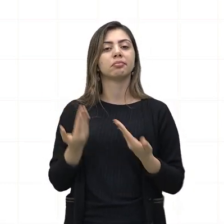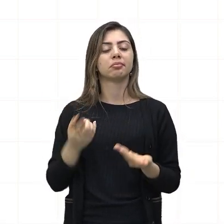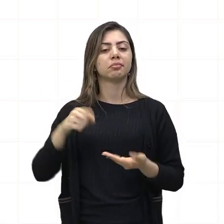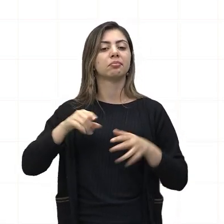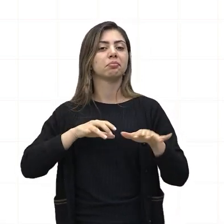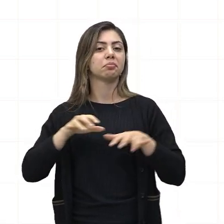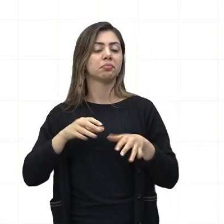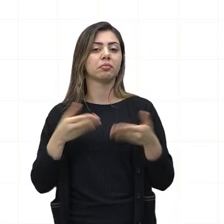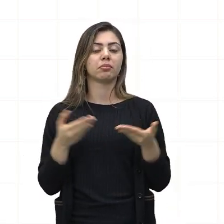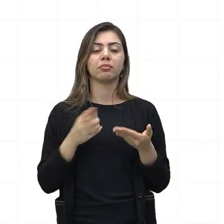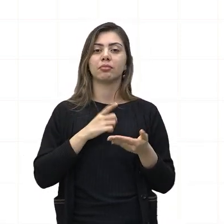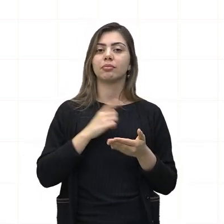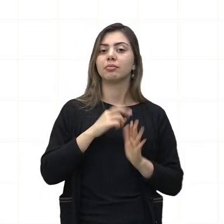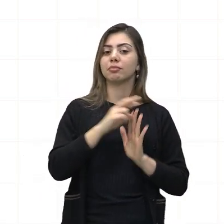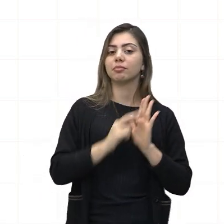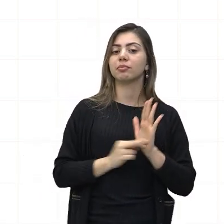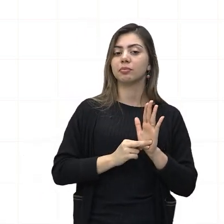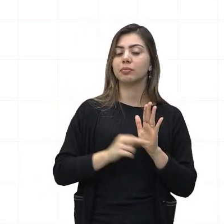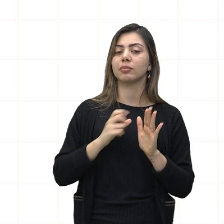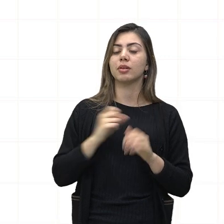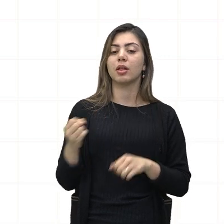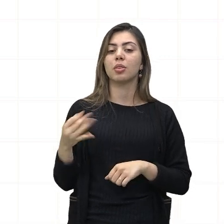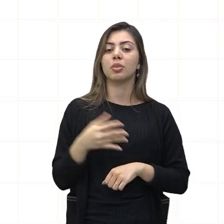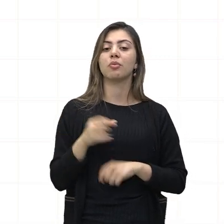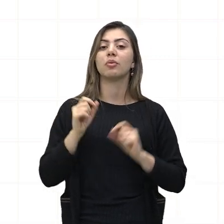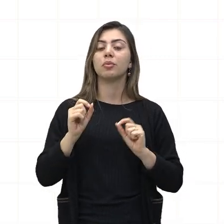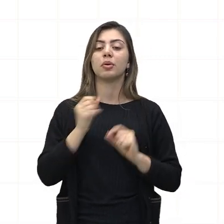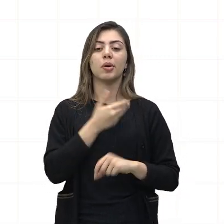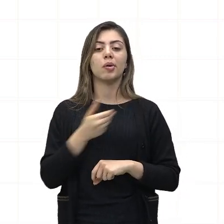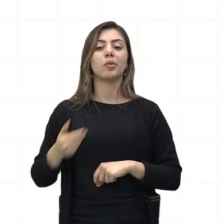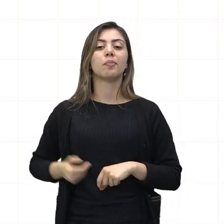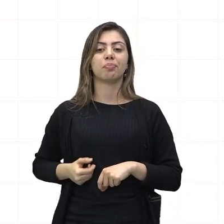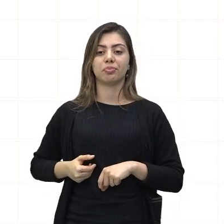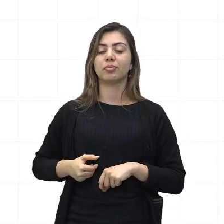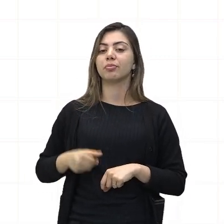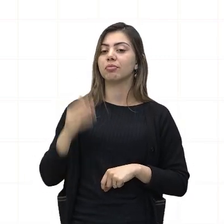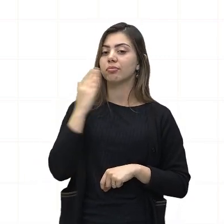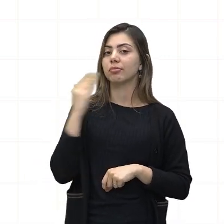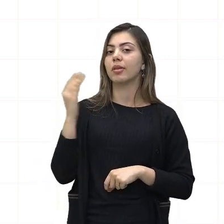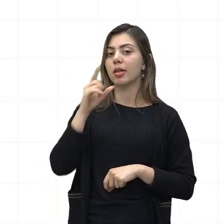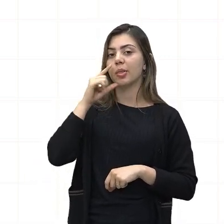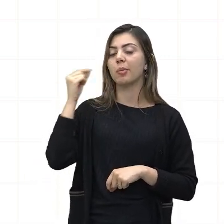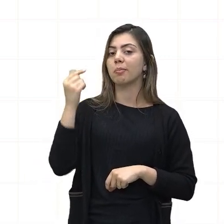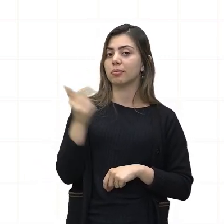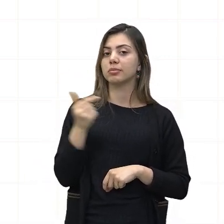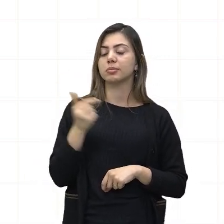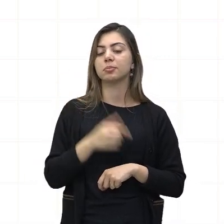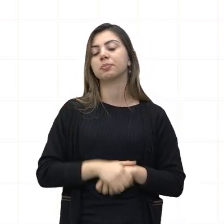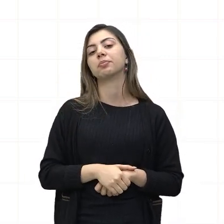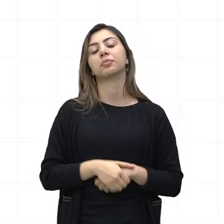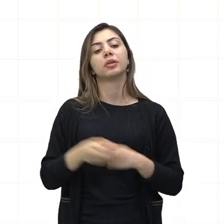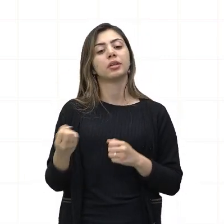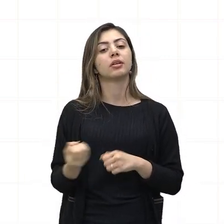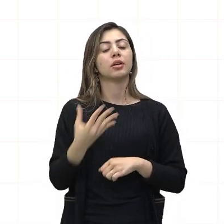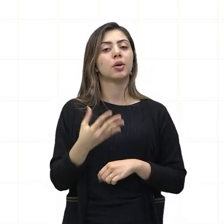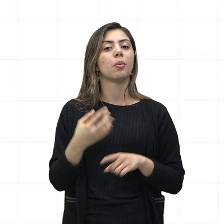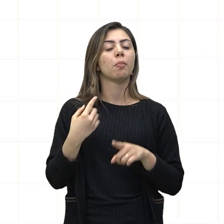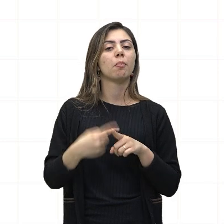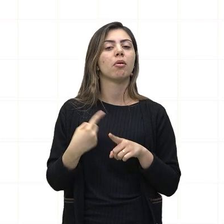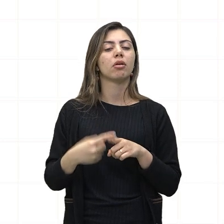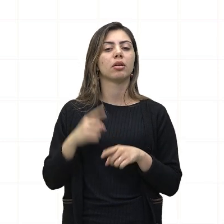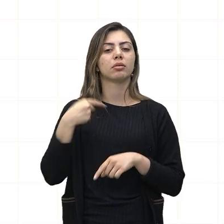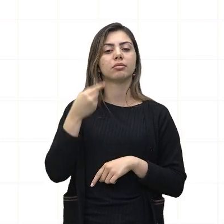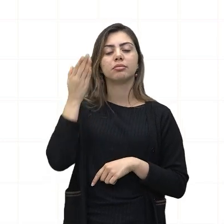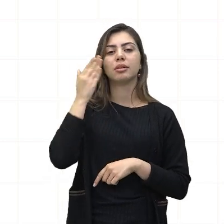melhor, que esse regulamento vai ser implementado durante o governo de Dom Pedro II. Afinal de contas, nós sabemos que o segundo